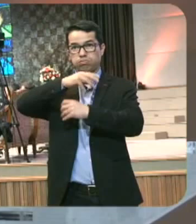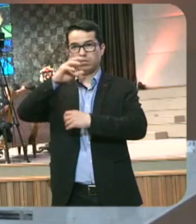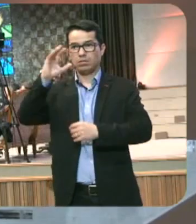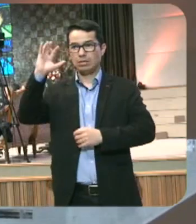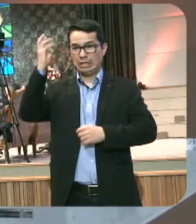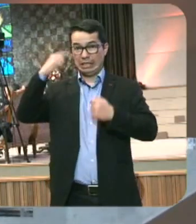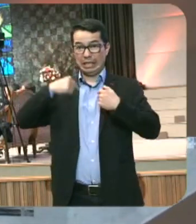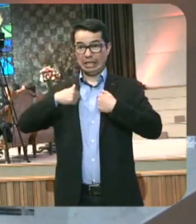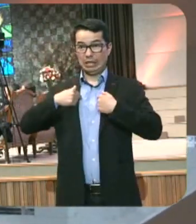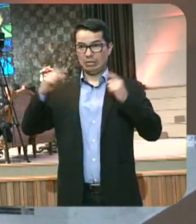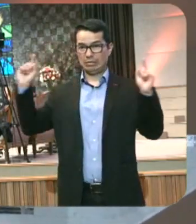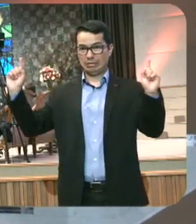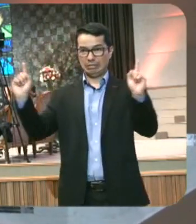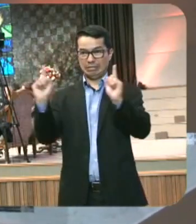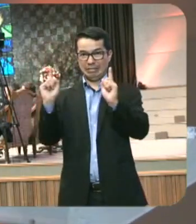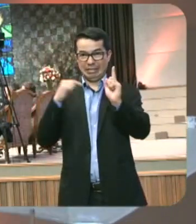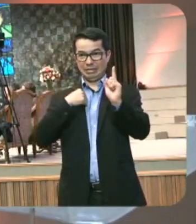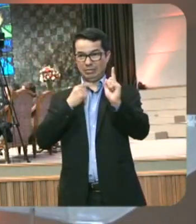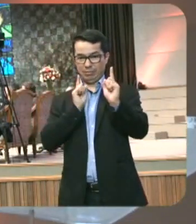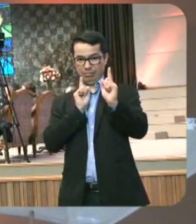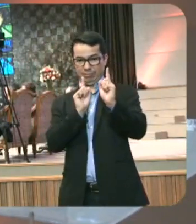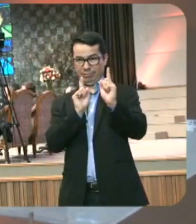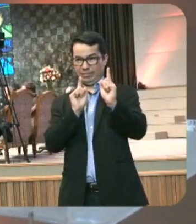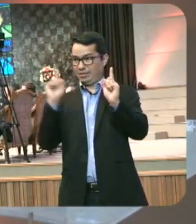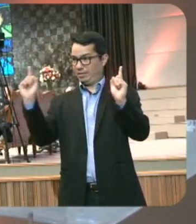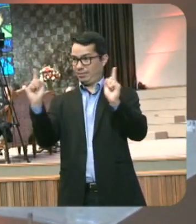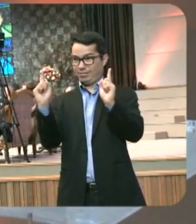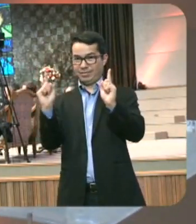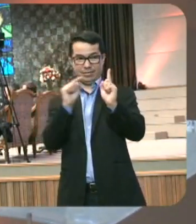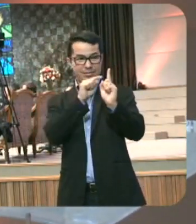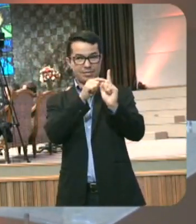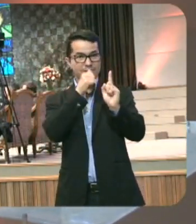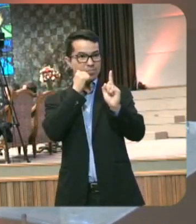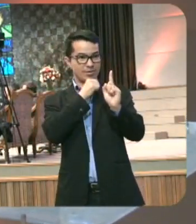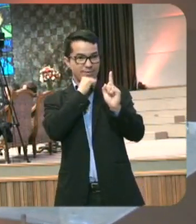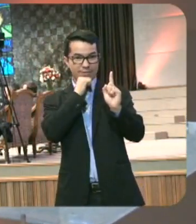como pastor fui pastorear aquelas duas mulheres.